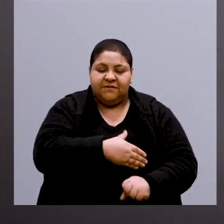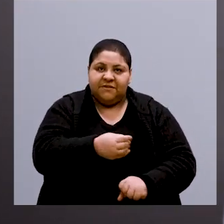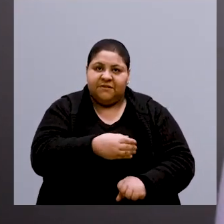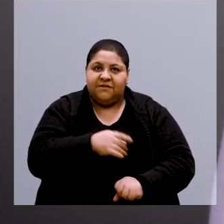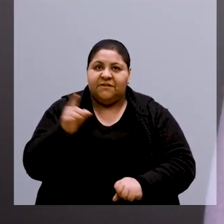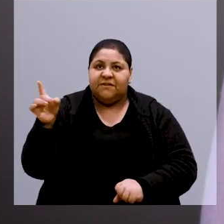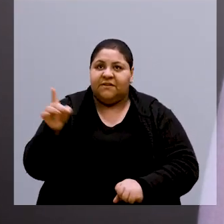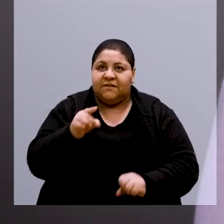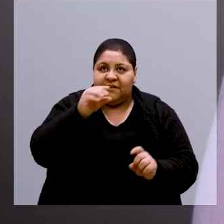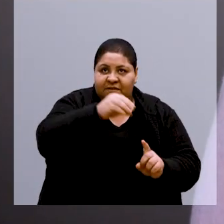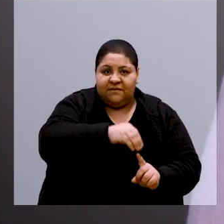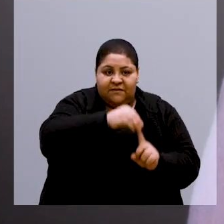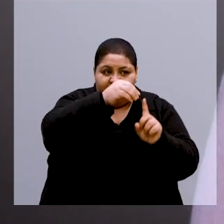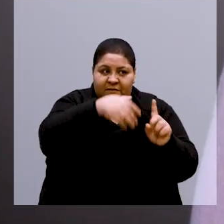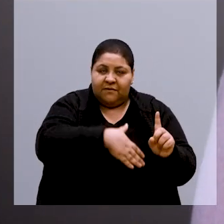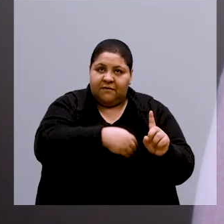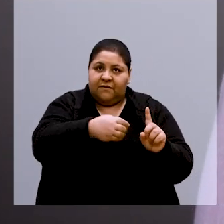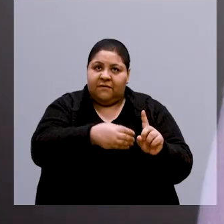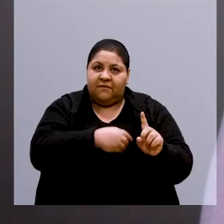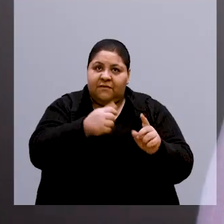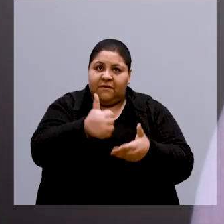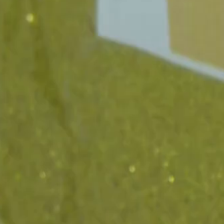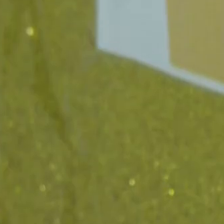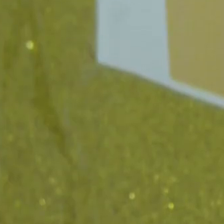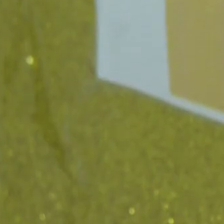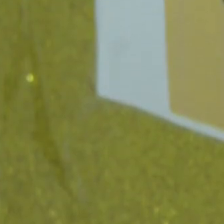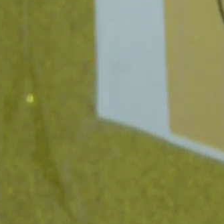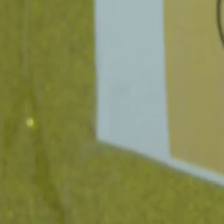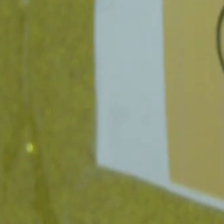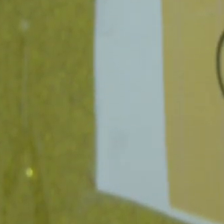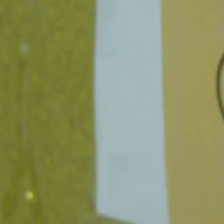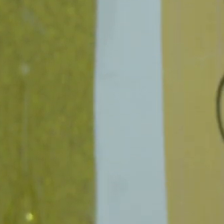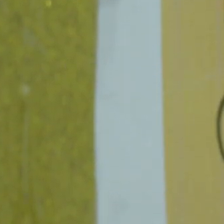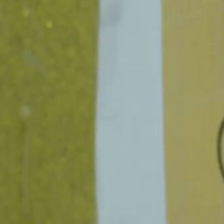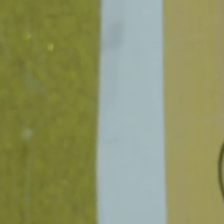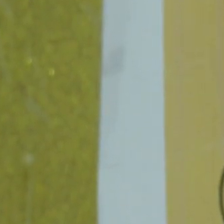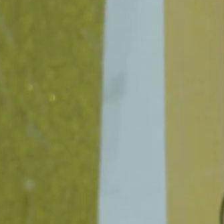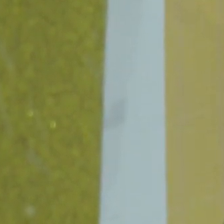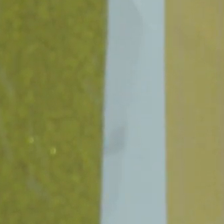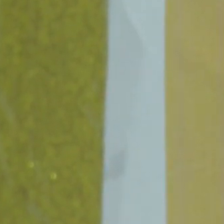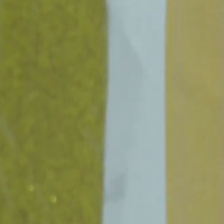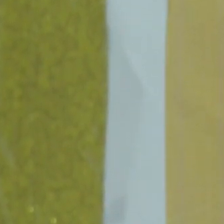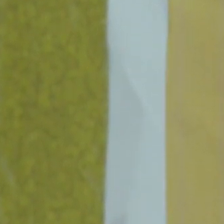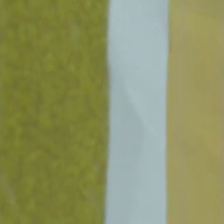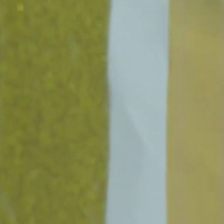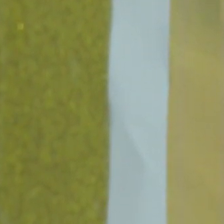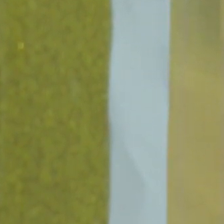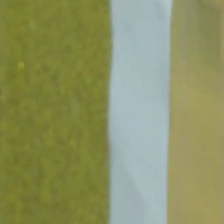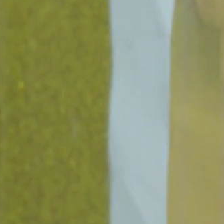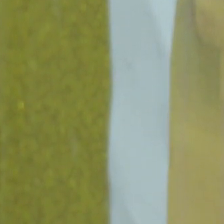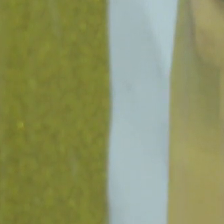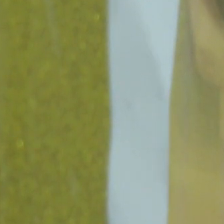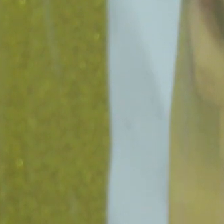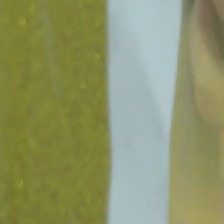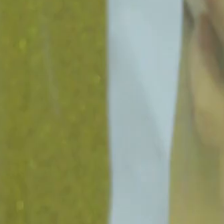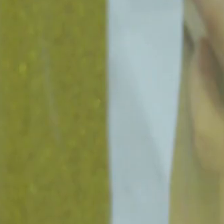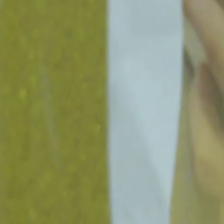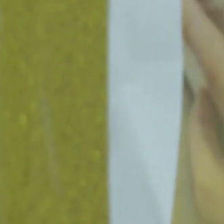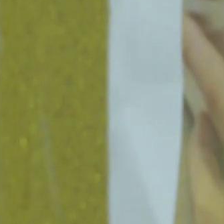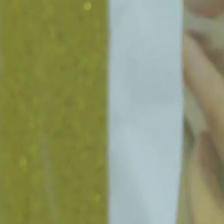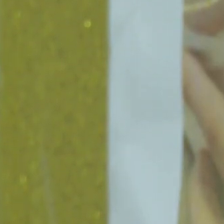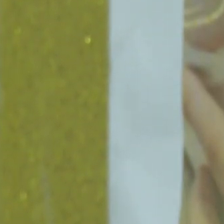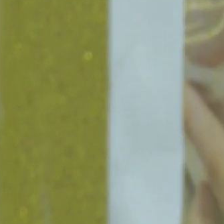da amamentação, que é priorize a amamentação, apoie sistemas de saúde sustentáveis. O que mais